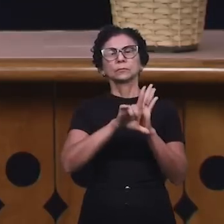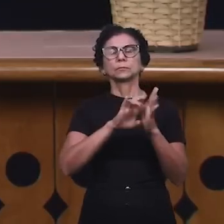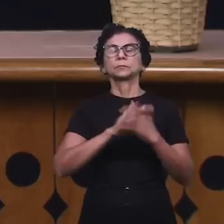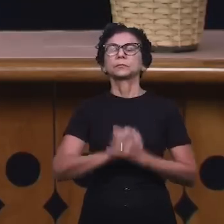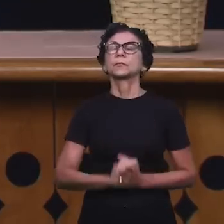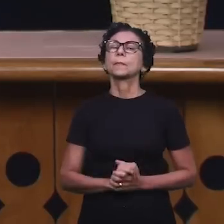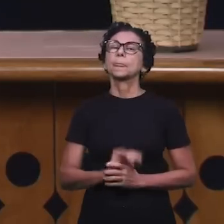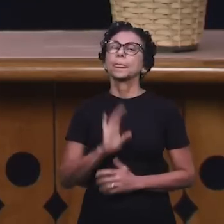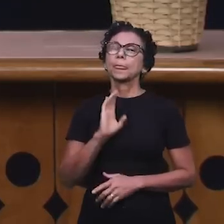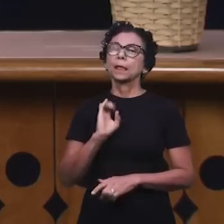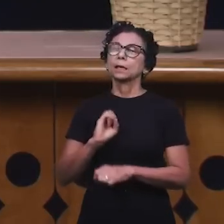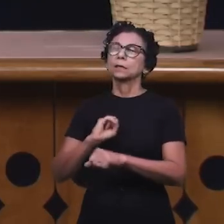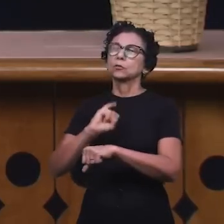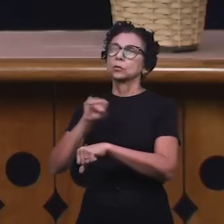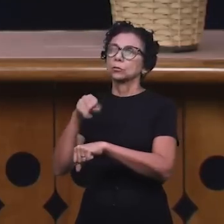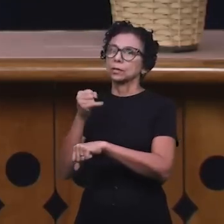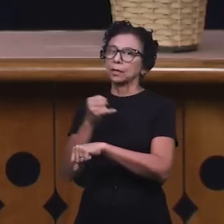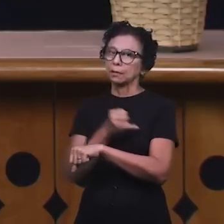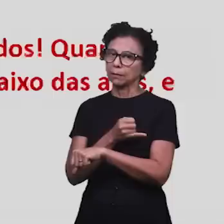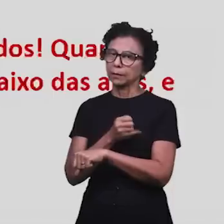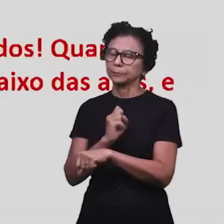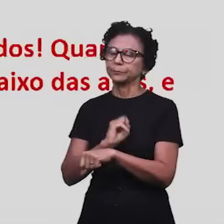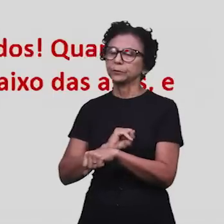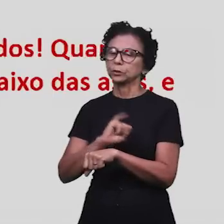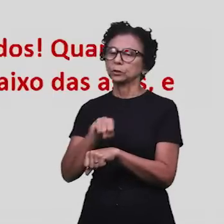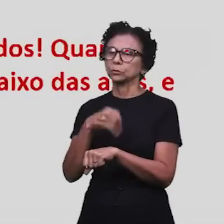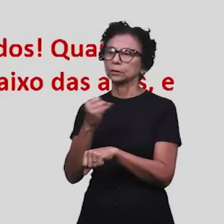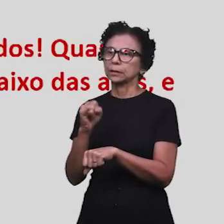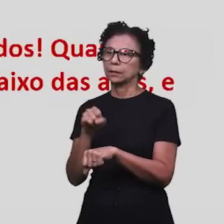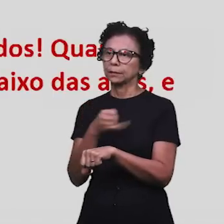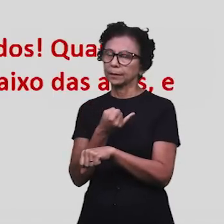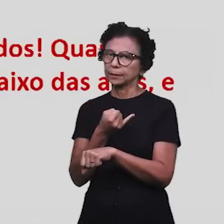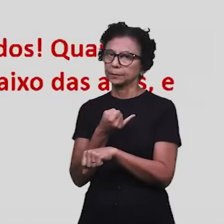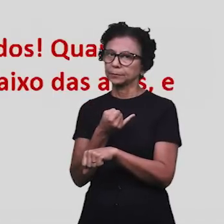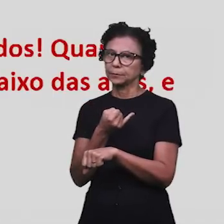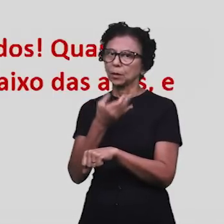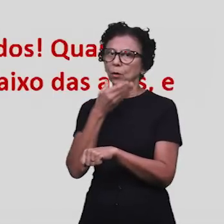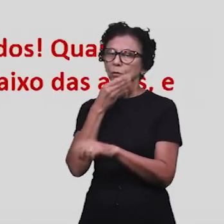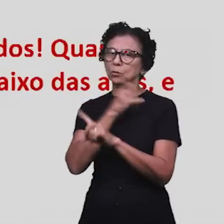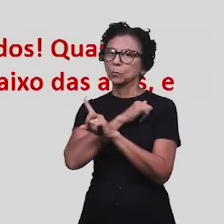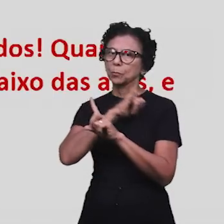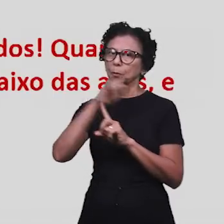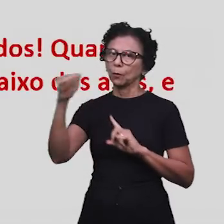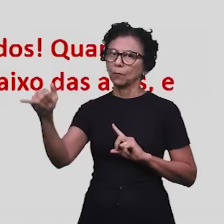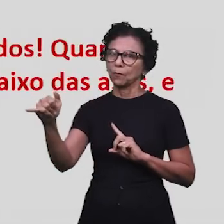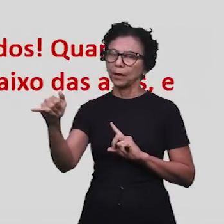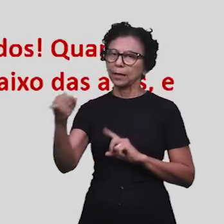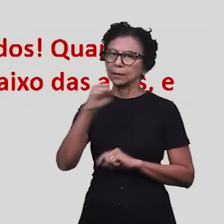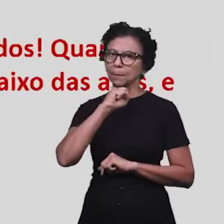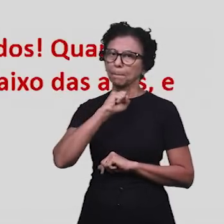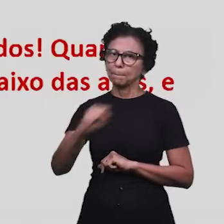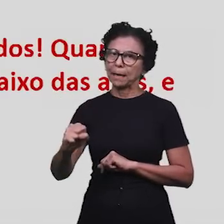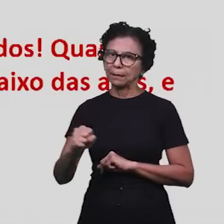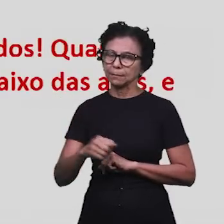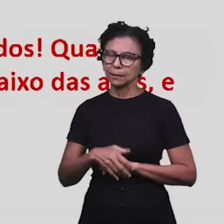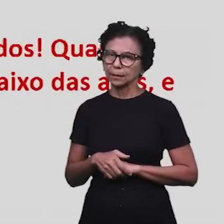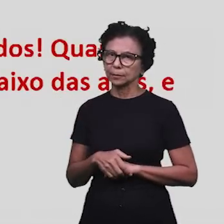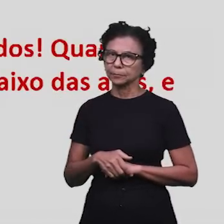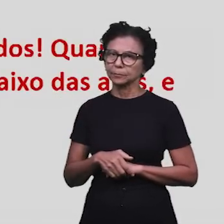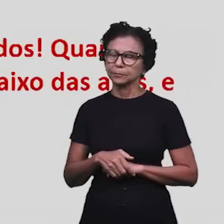Jerusalém, Jerusalém, que matas os profetas e apedreja os que te são